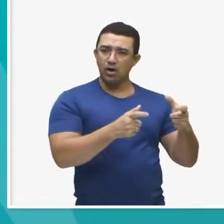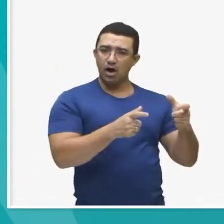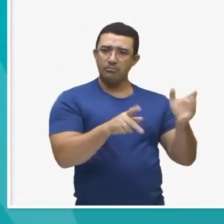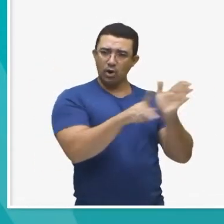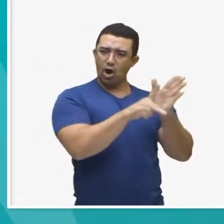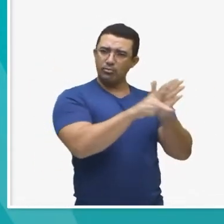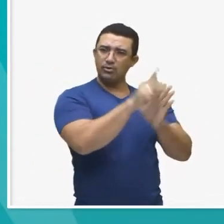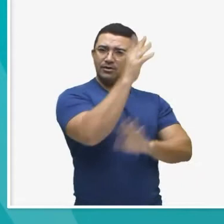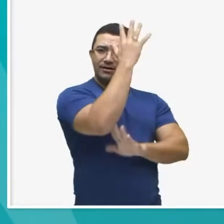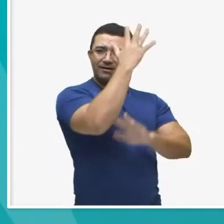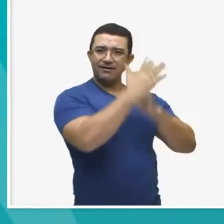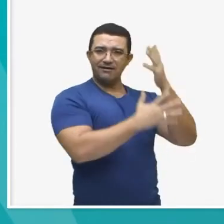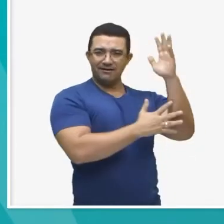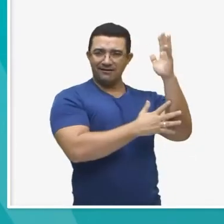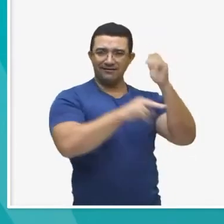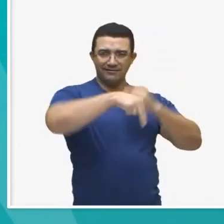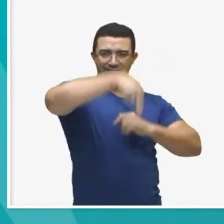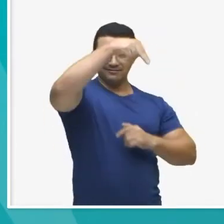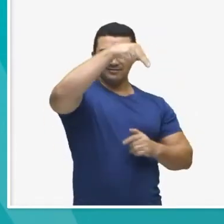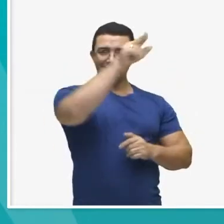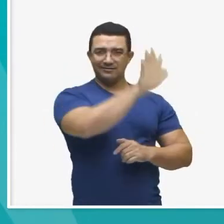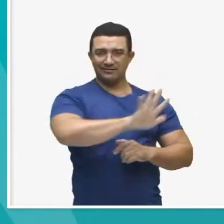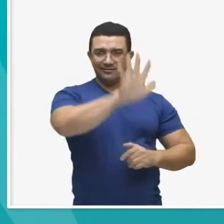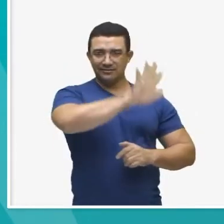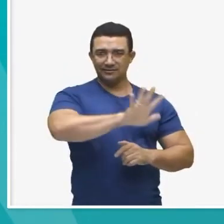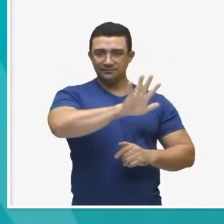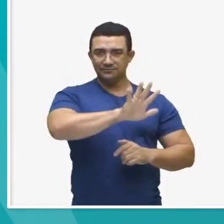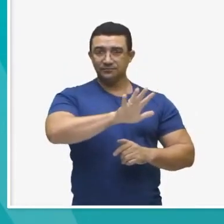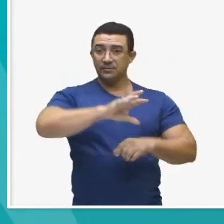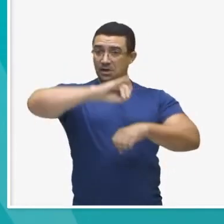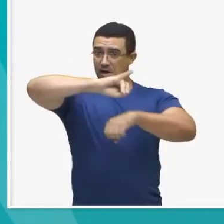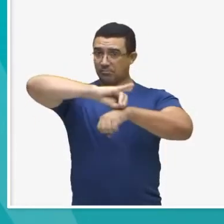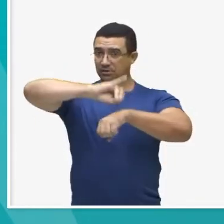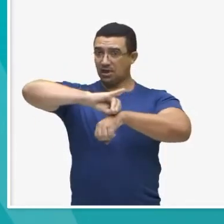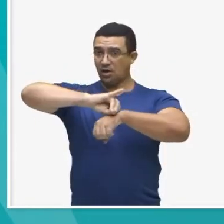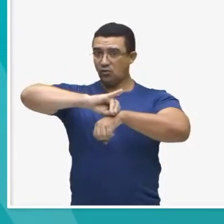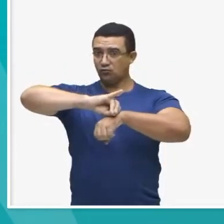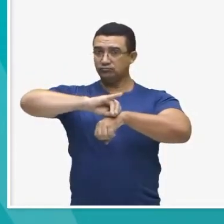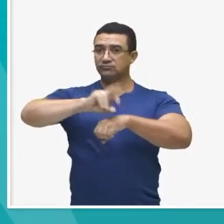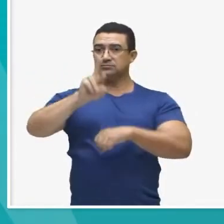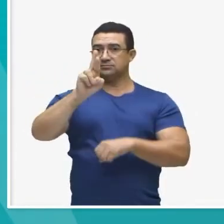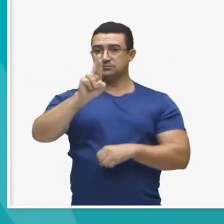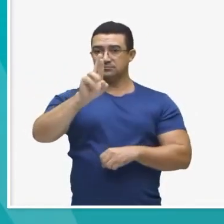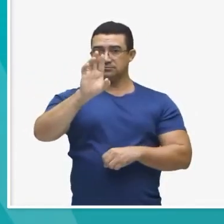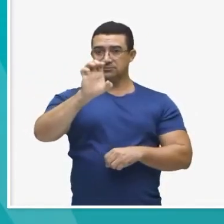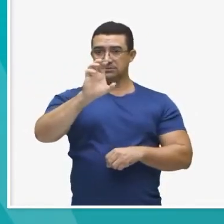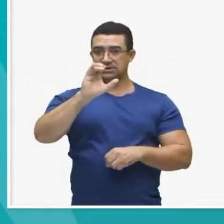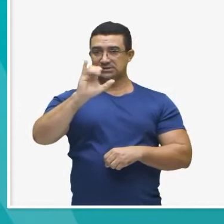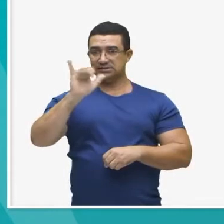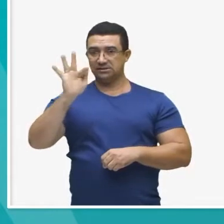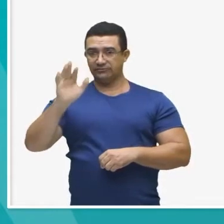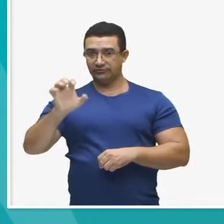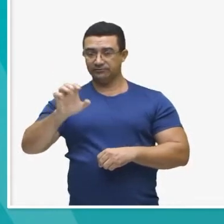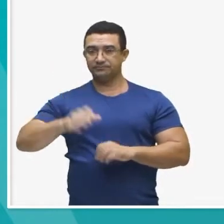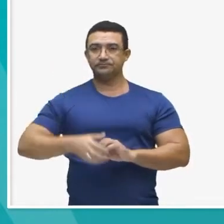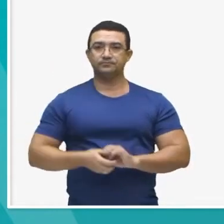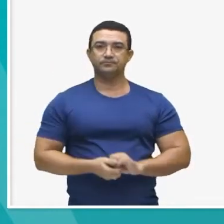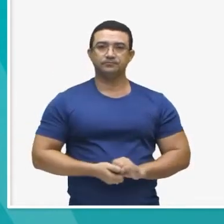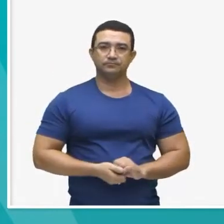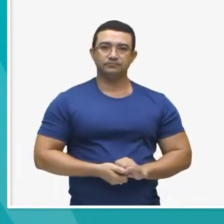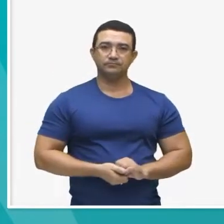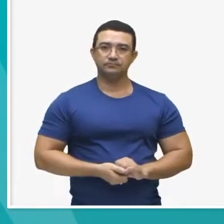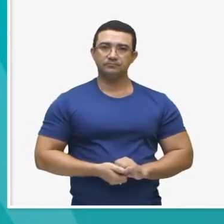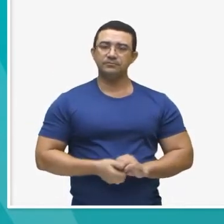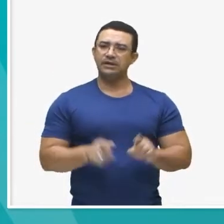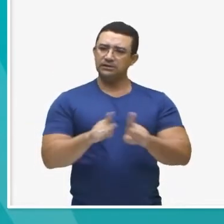Mata nordestina. E, no caso, capital do seu estado. E interessante notar que ele vai seguir o fluxo do rio,